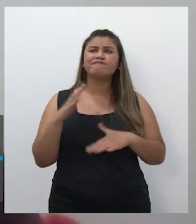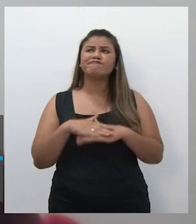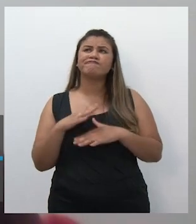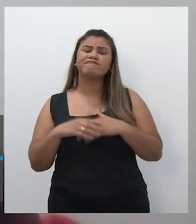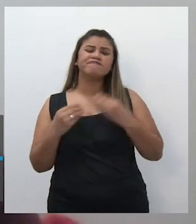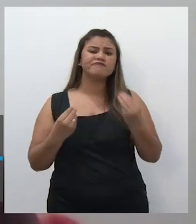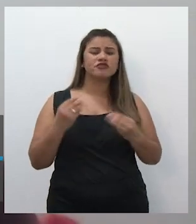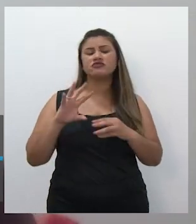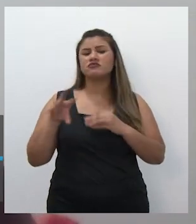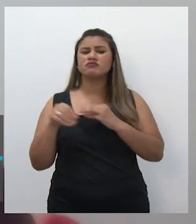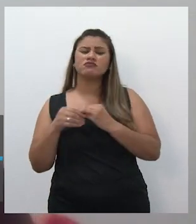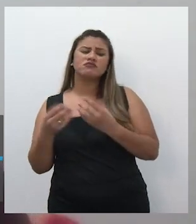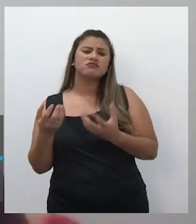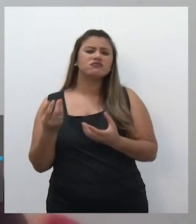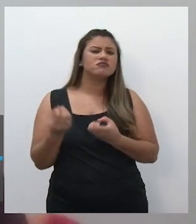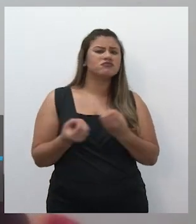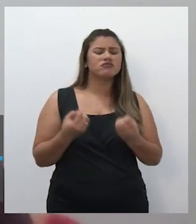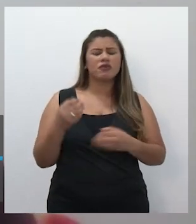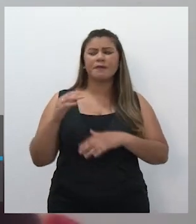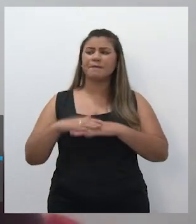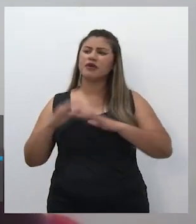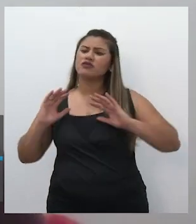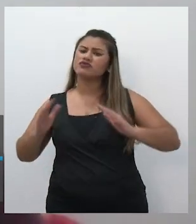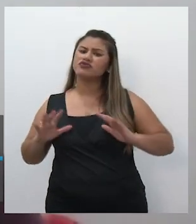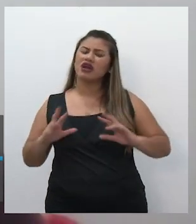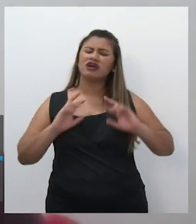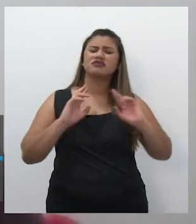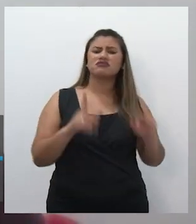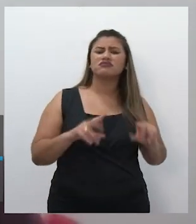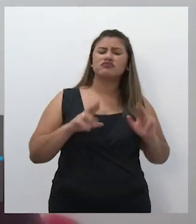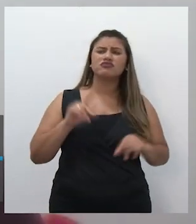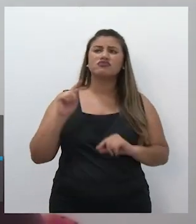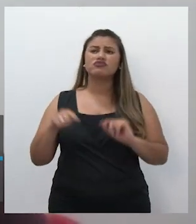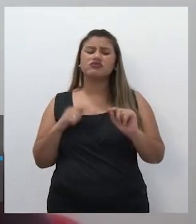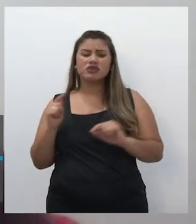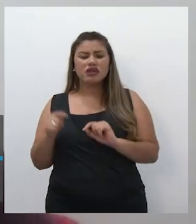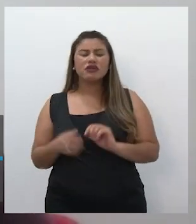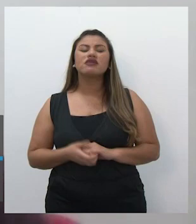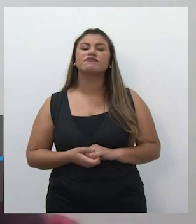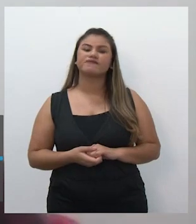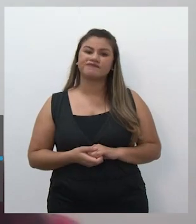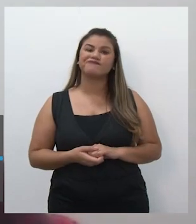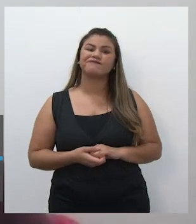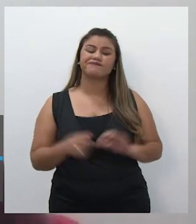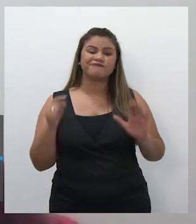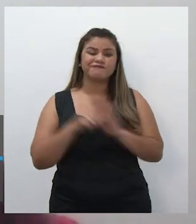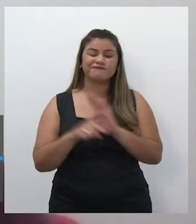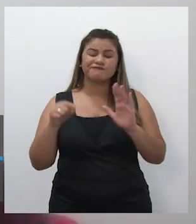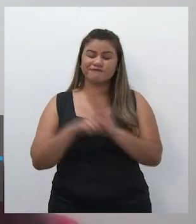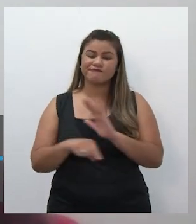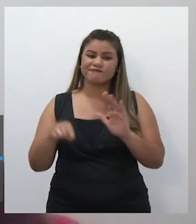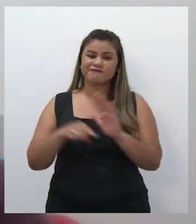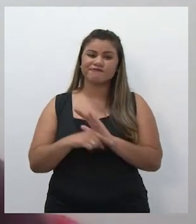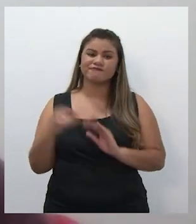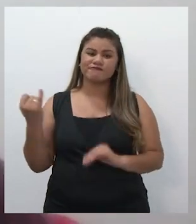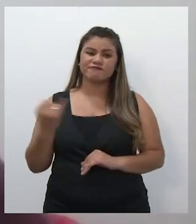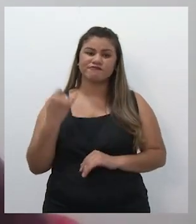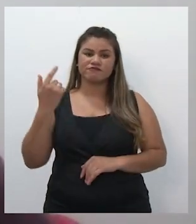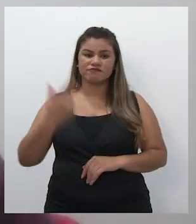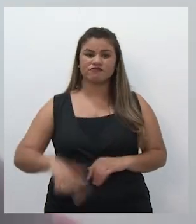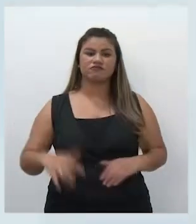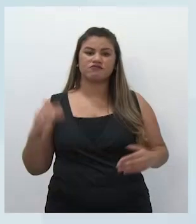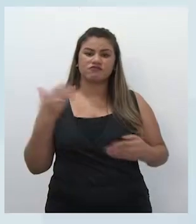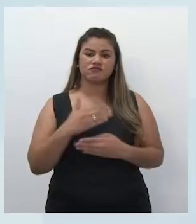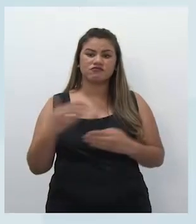essa integração, como não fazer o que já foi feito, o que que é diferente nisso, né? Então, essa é uma questão importante. Vou pedir para que coloque então